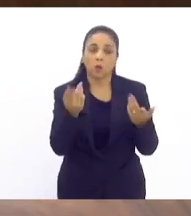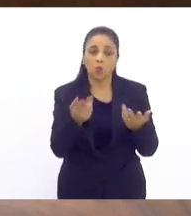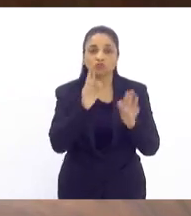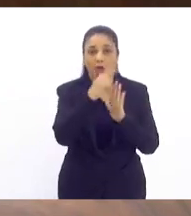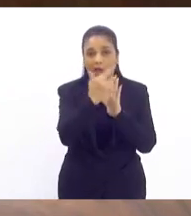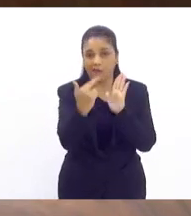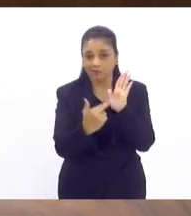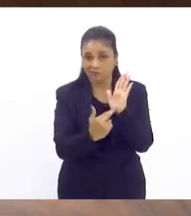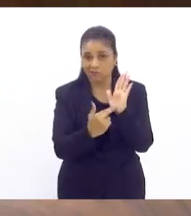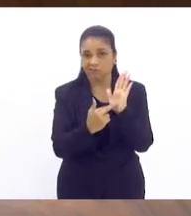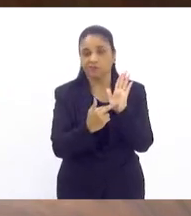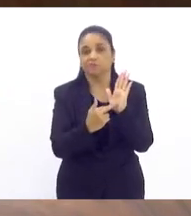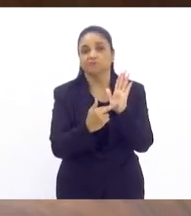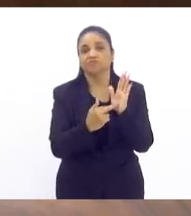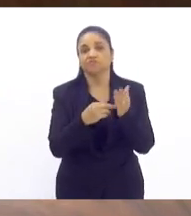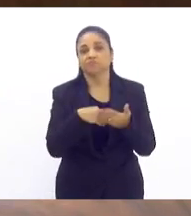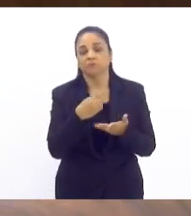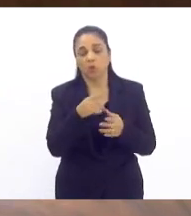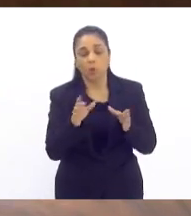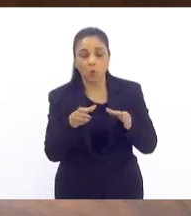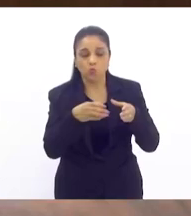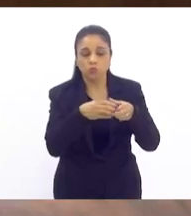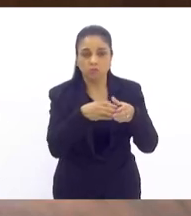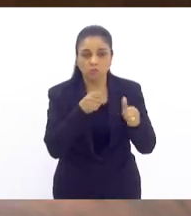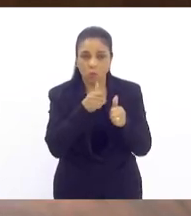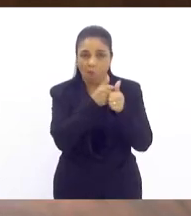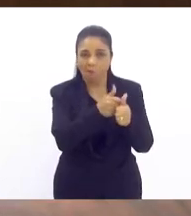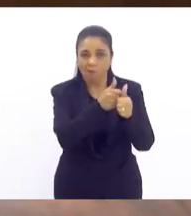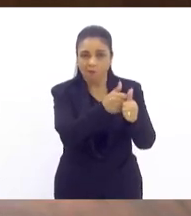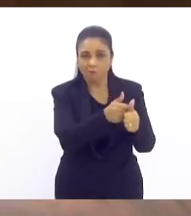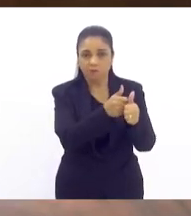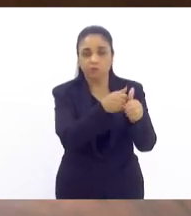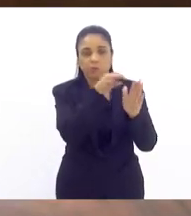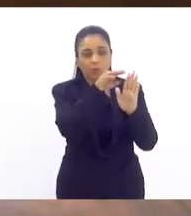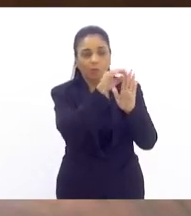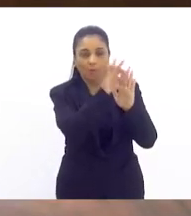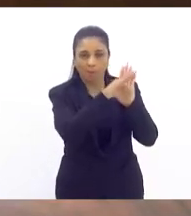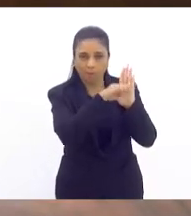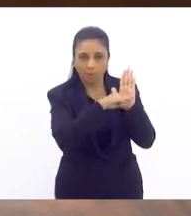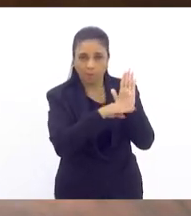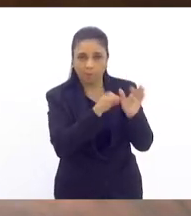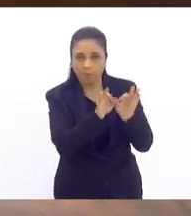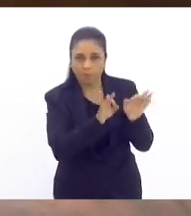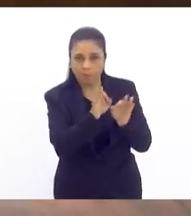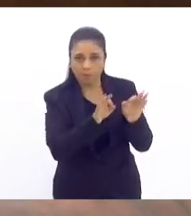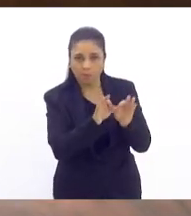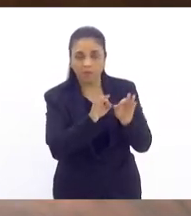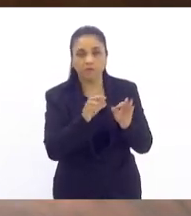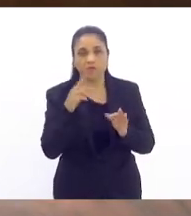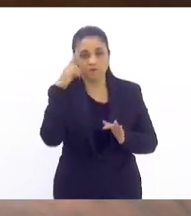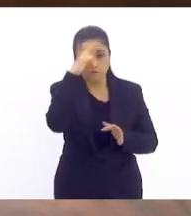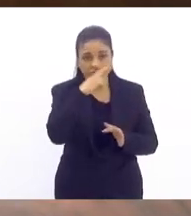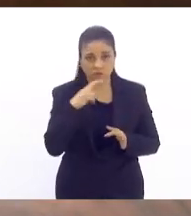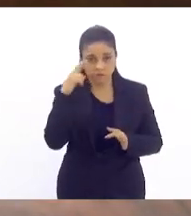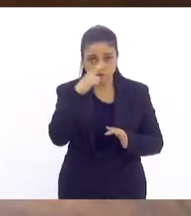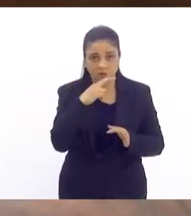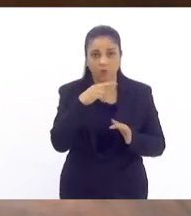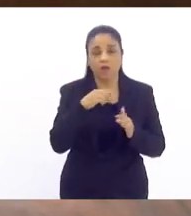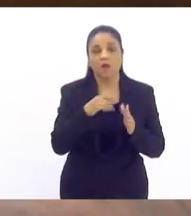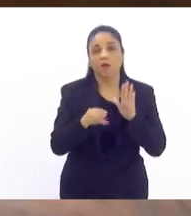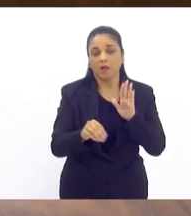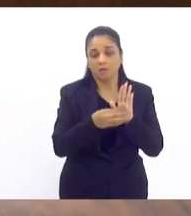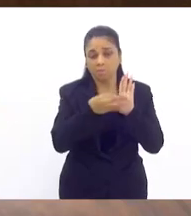considerado inadimplente pelo conselho de acompanhamento do programa de recuperação fiscal quantas emendas de número 16 e 17